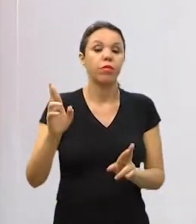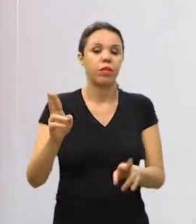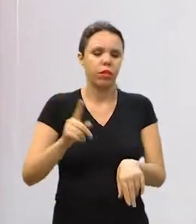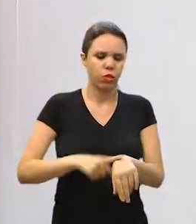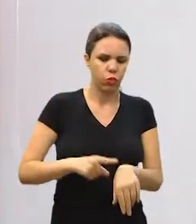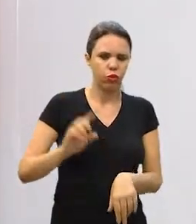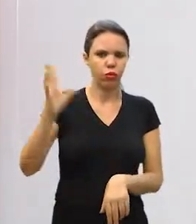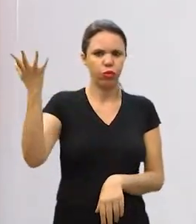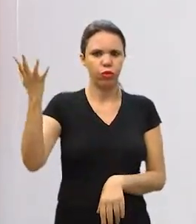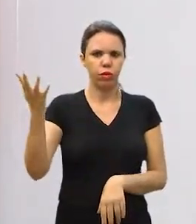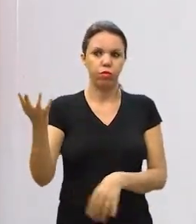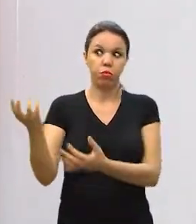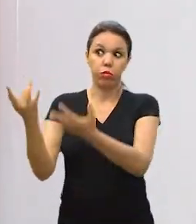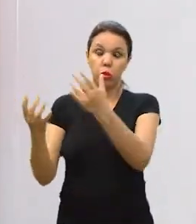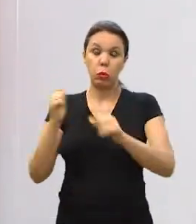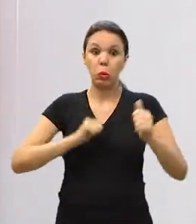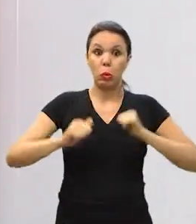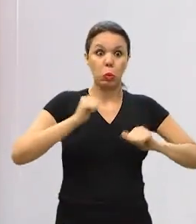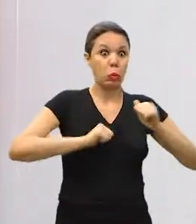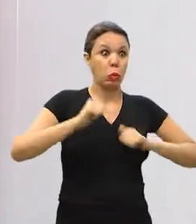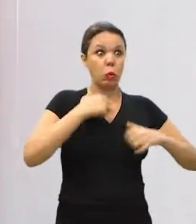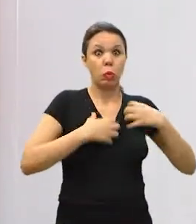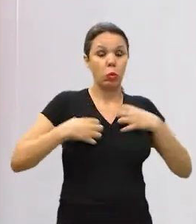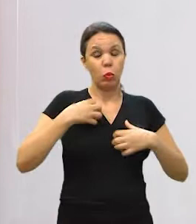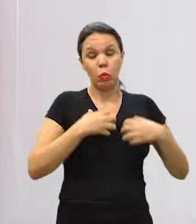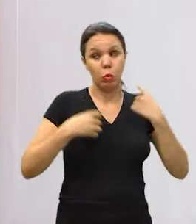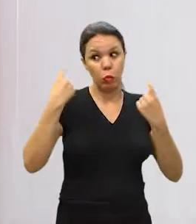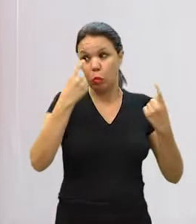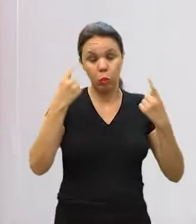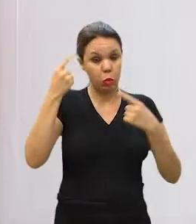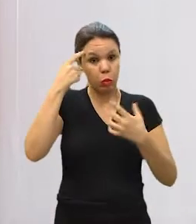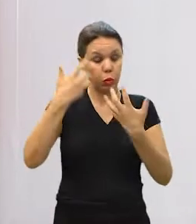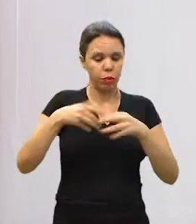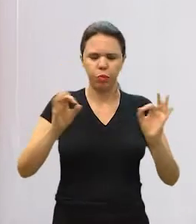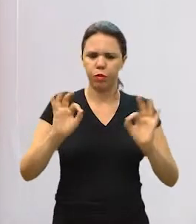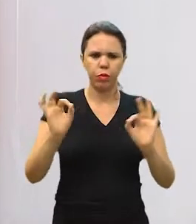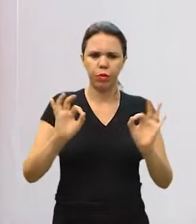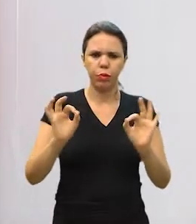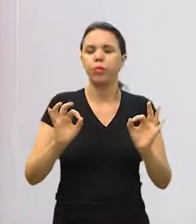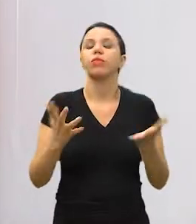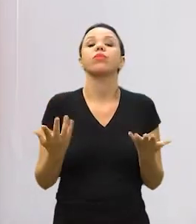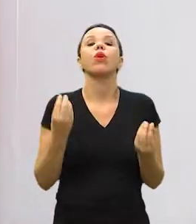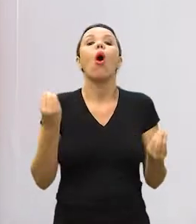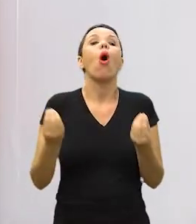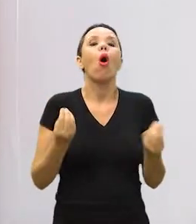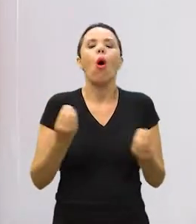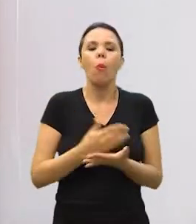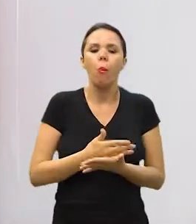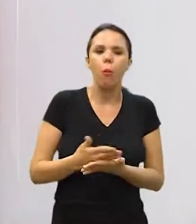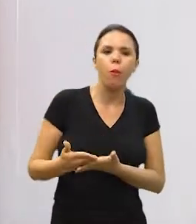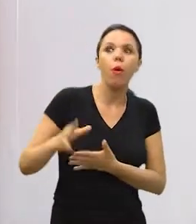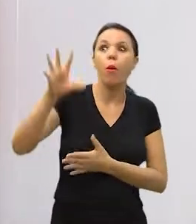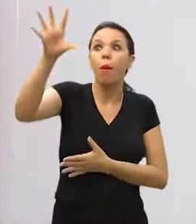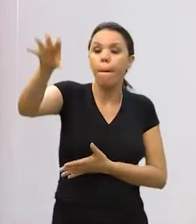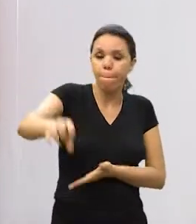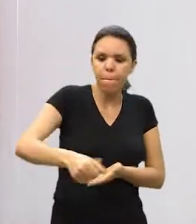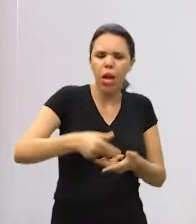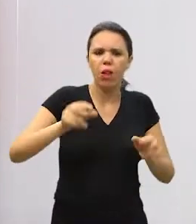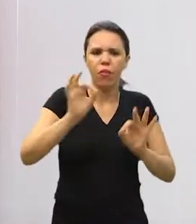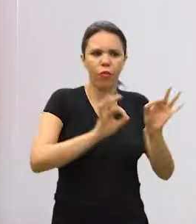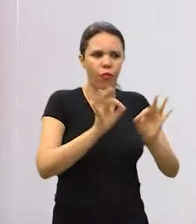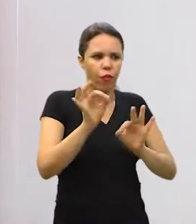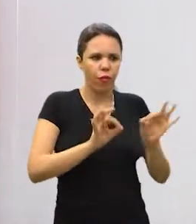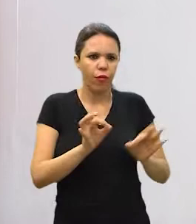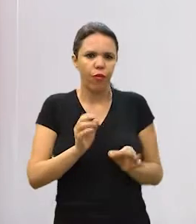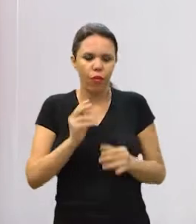esperado que na hora em que isso acontecer, o desespero seja tanto que a gente nem consiga raciocinar sobre como começar a mexer com tudo